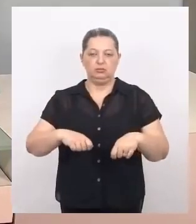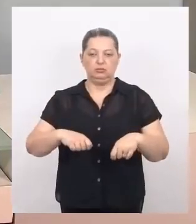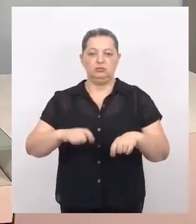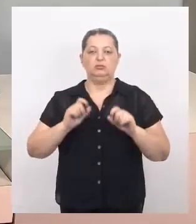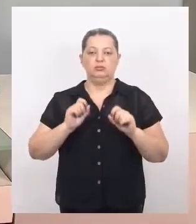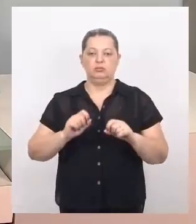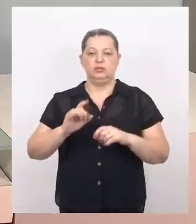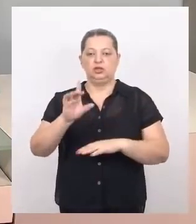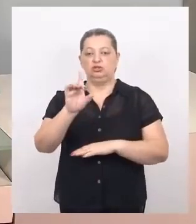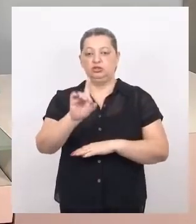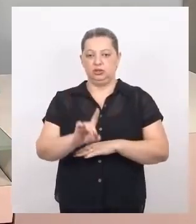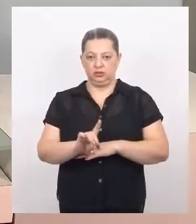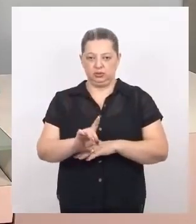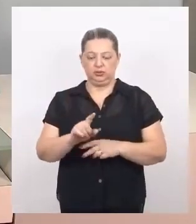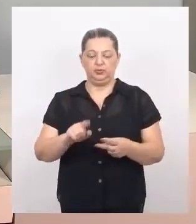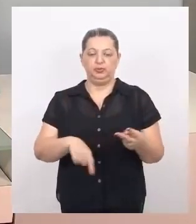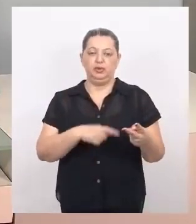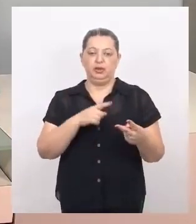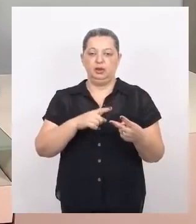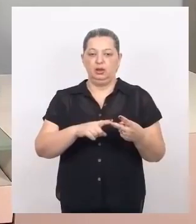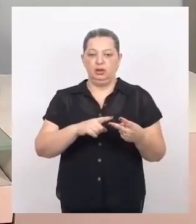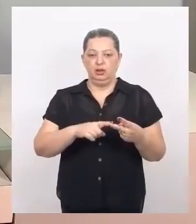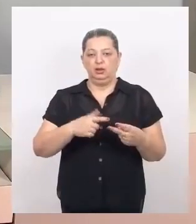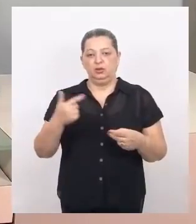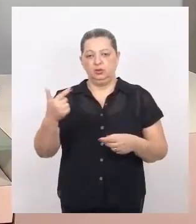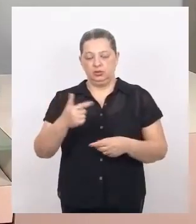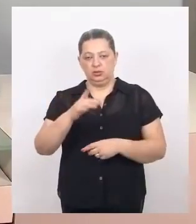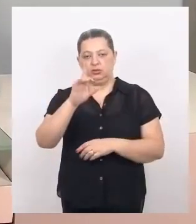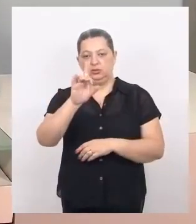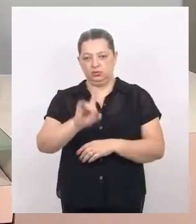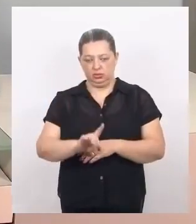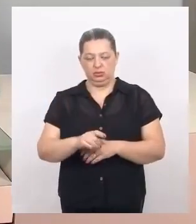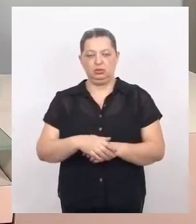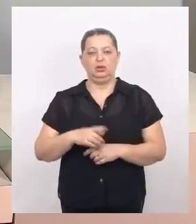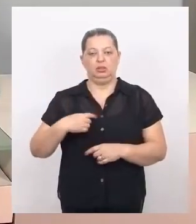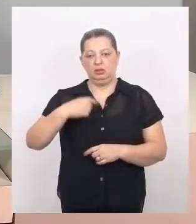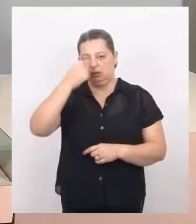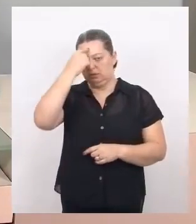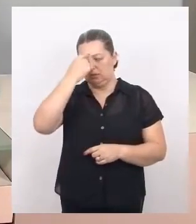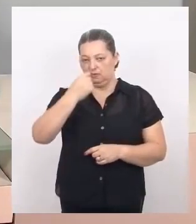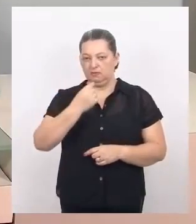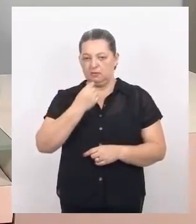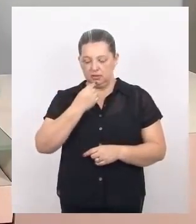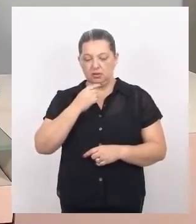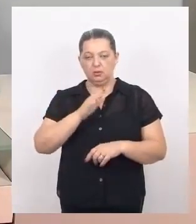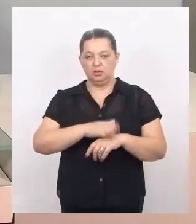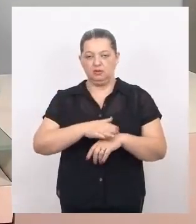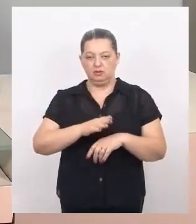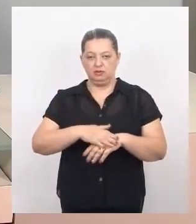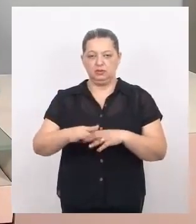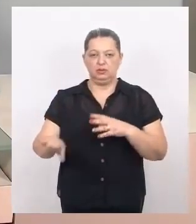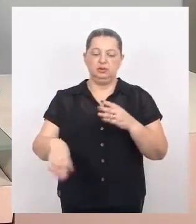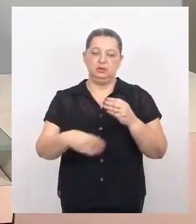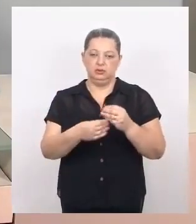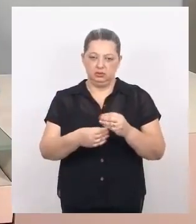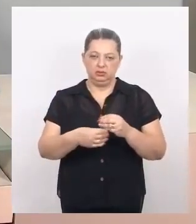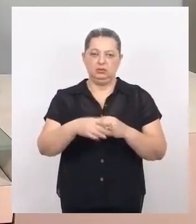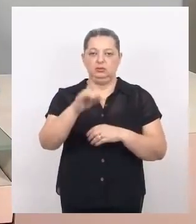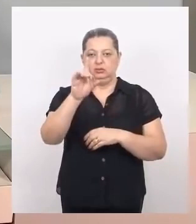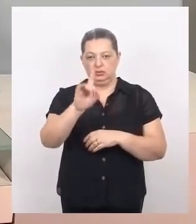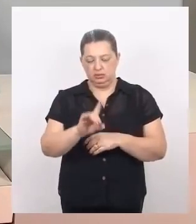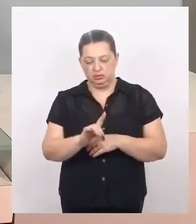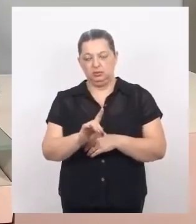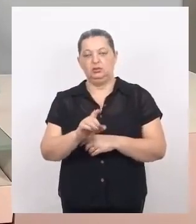é o diretor e o vice-diretor, tá? Os dois têm perfil para realizar essa atribuição. Na falta do diretor, o vice pode